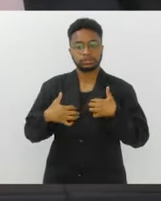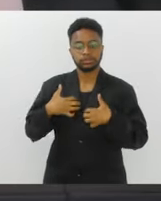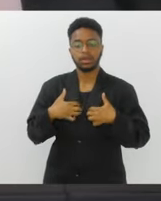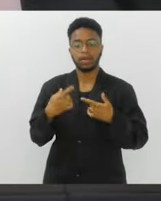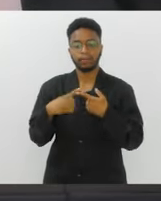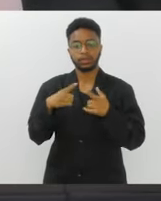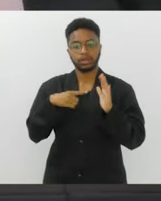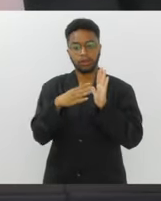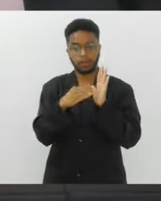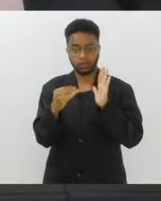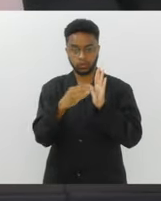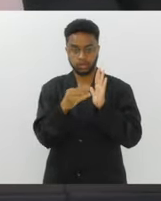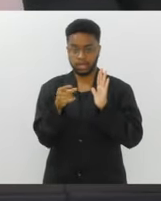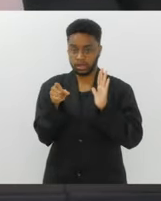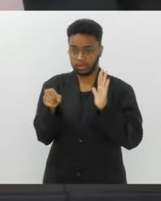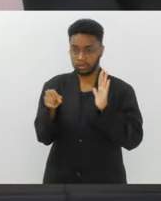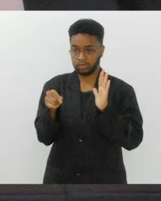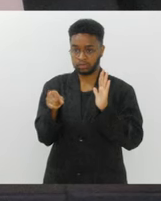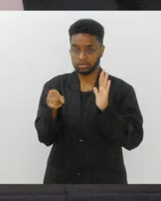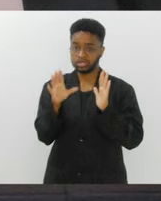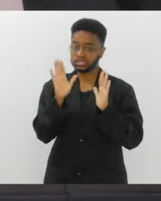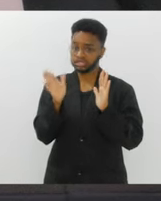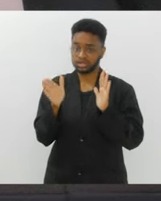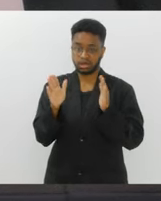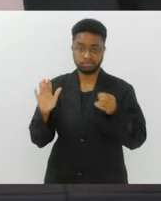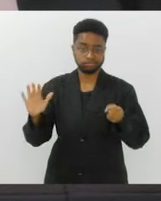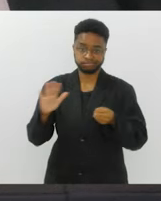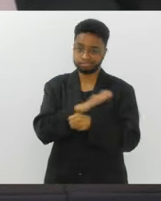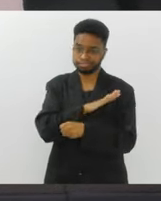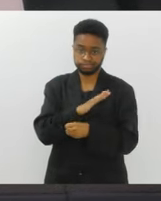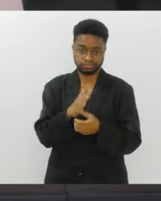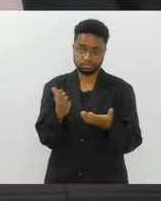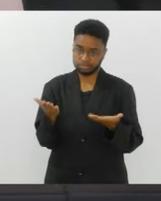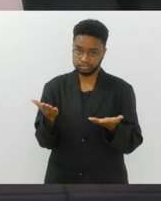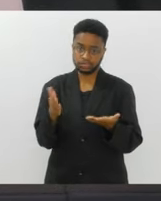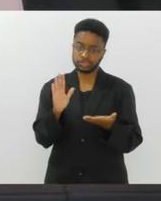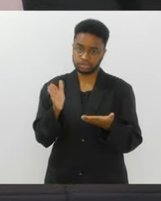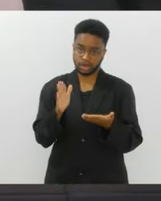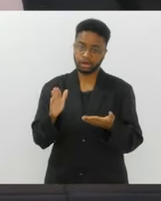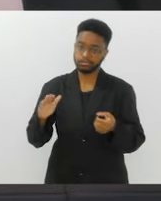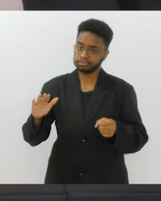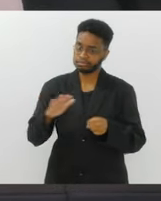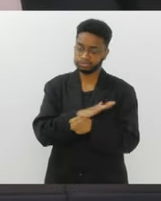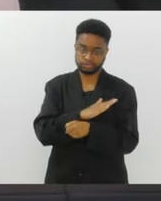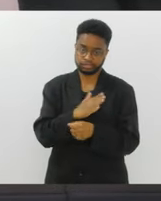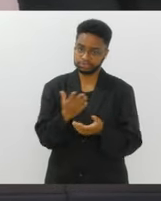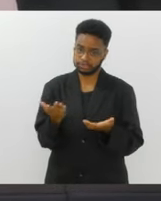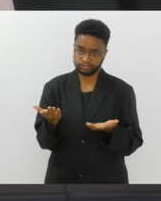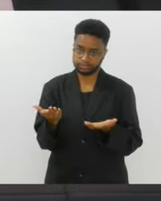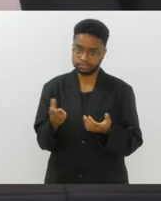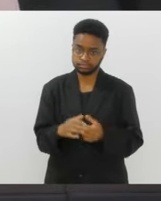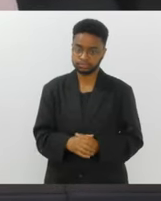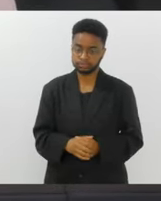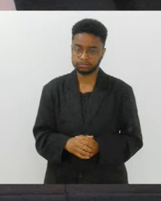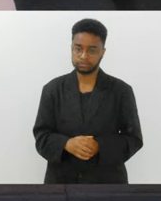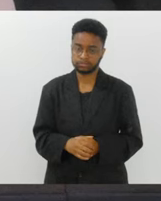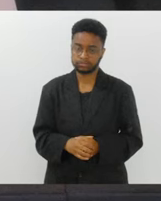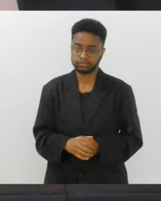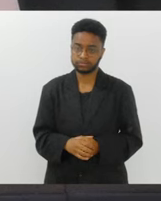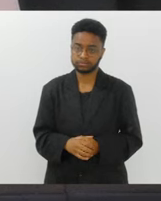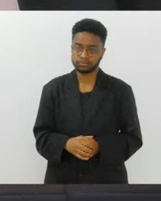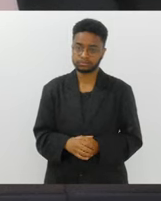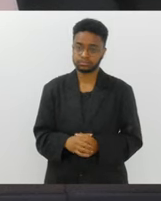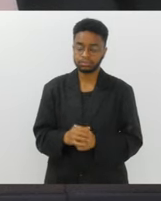está aí é um modelo falido, totalmente falido, em que nem